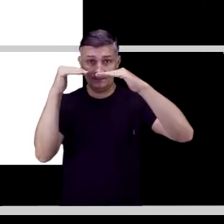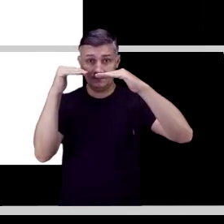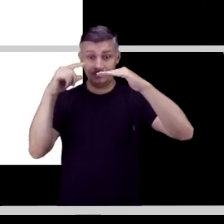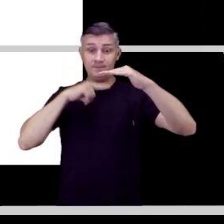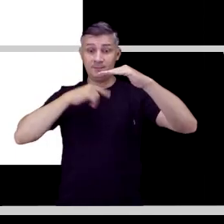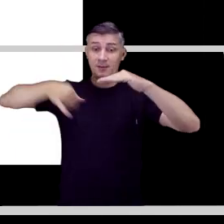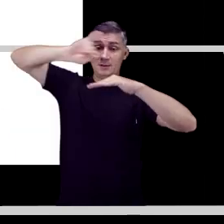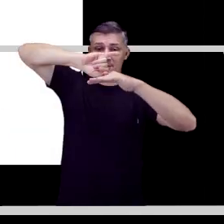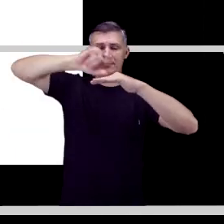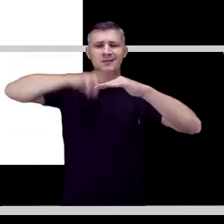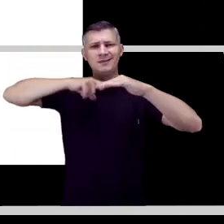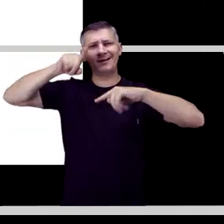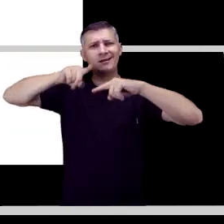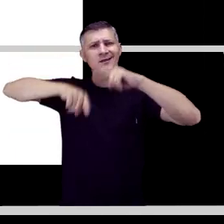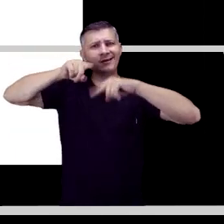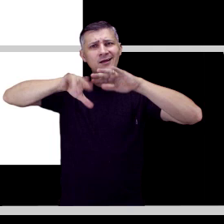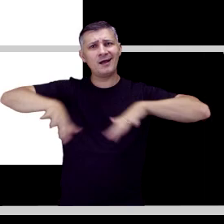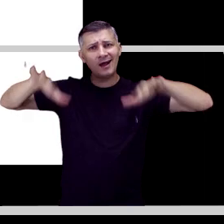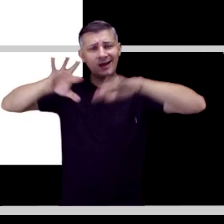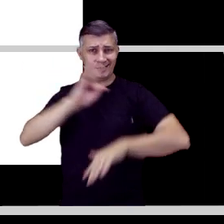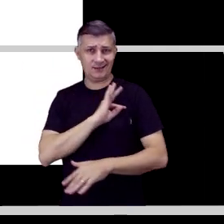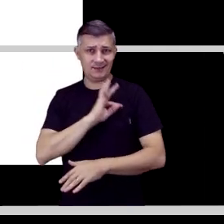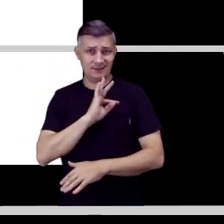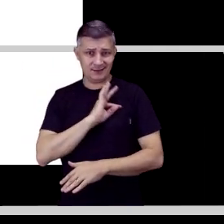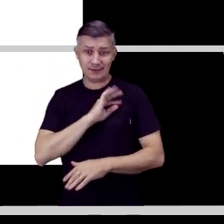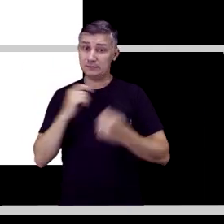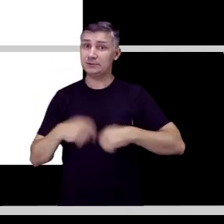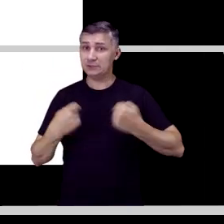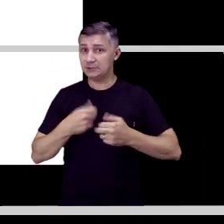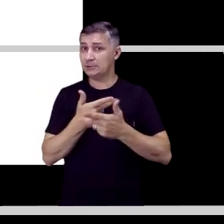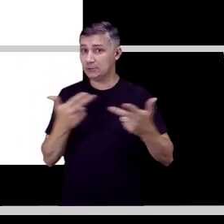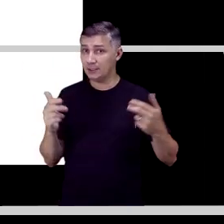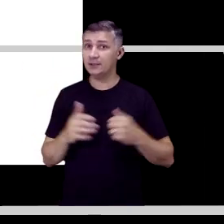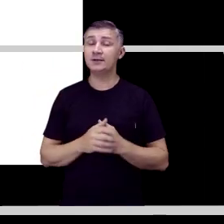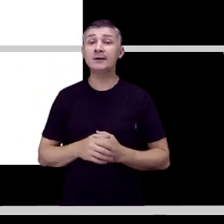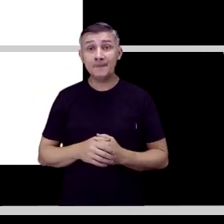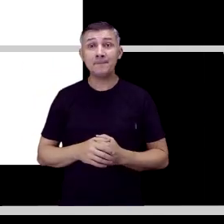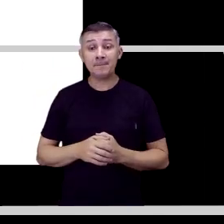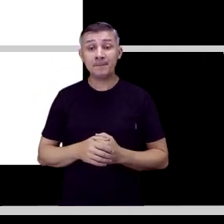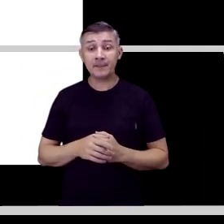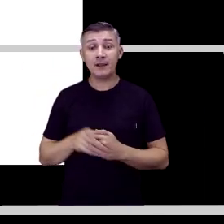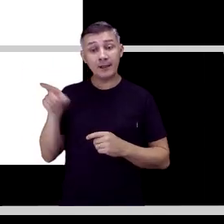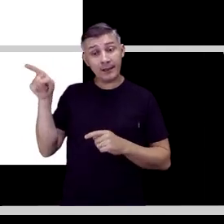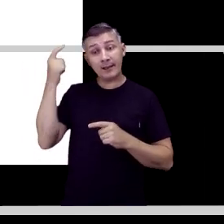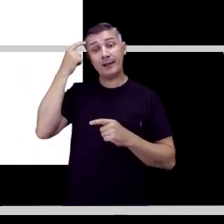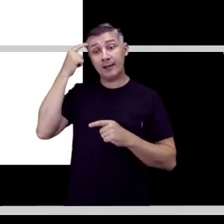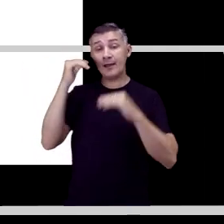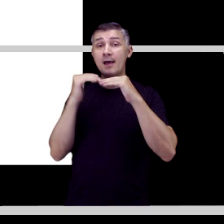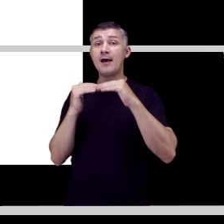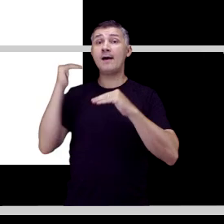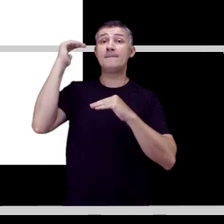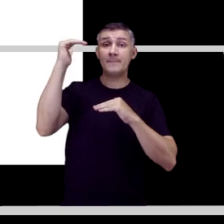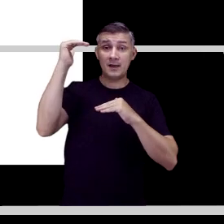se colocam toda a parte técnica, né, necessária, e ele é tratado como